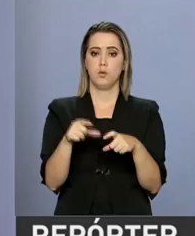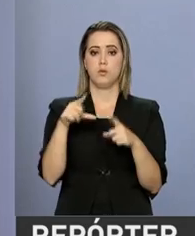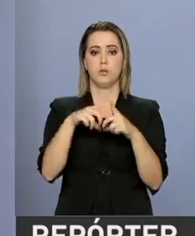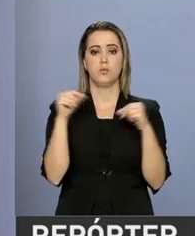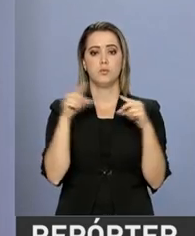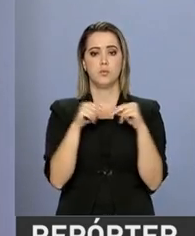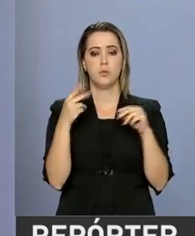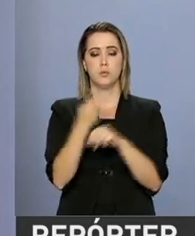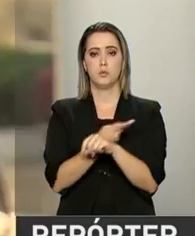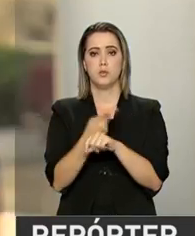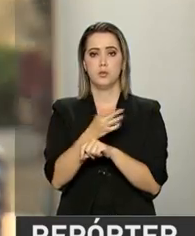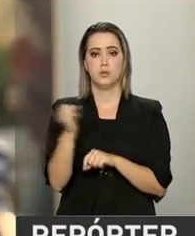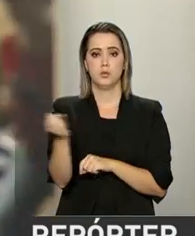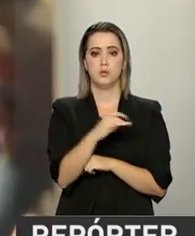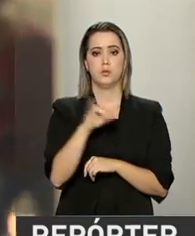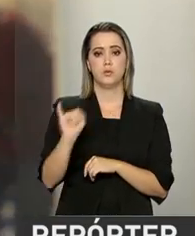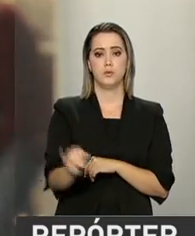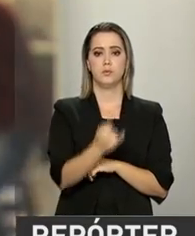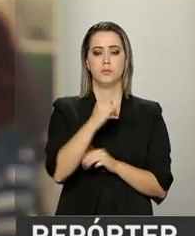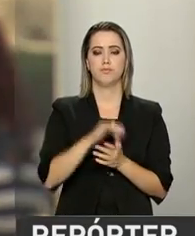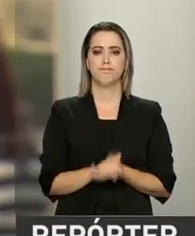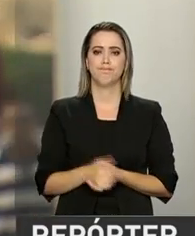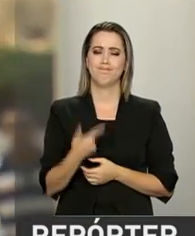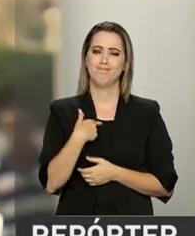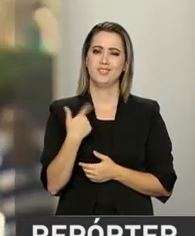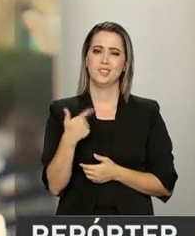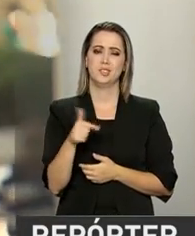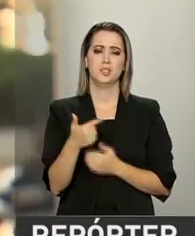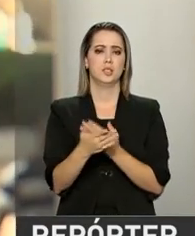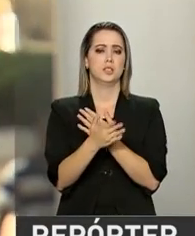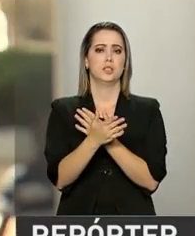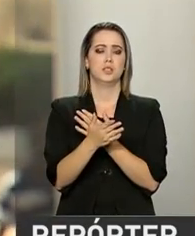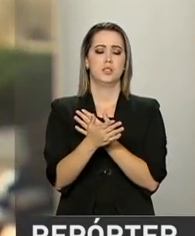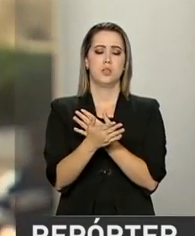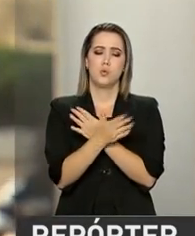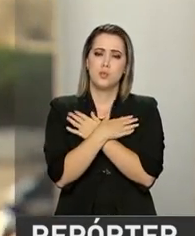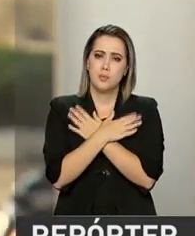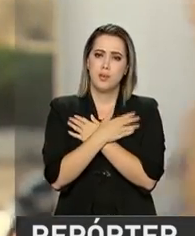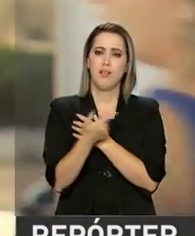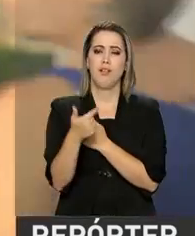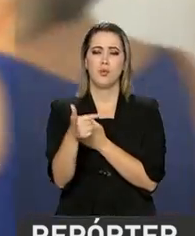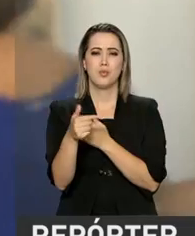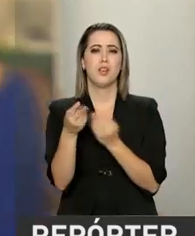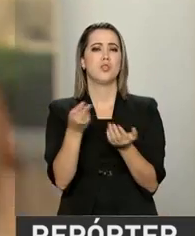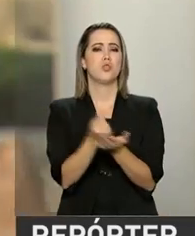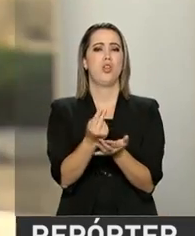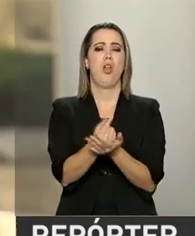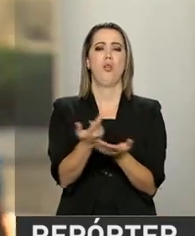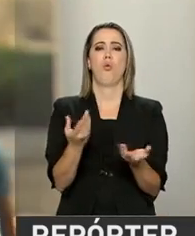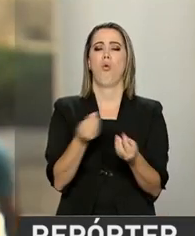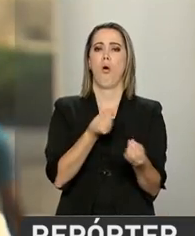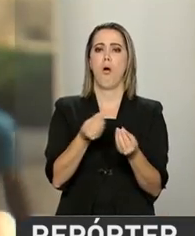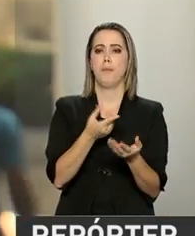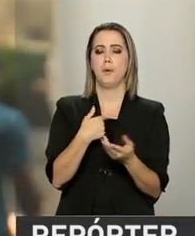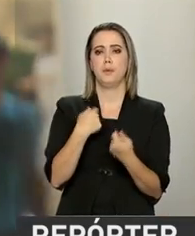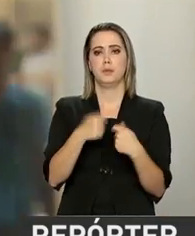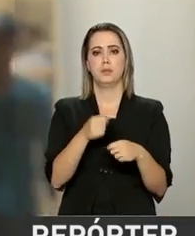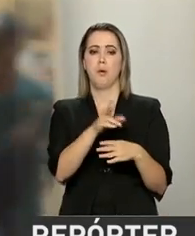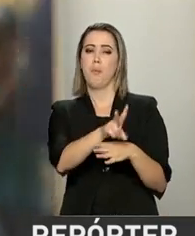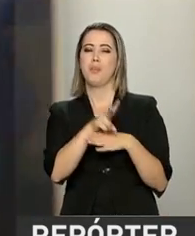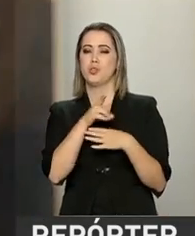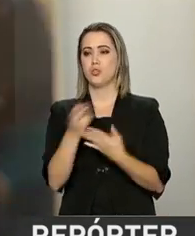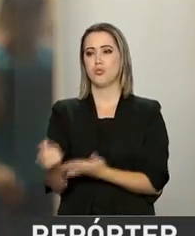novas oportunidades já desempregado sem dinheiro né para mim vir hoje mesmo eu tive que conseguir passagem